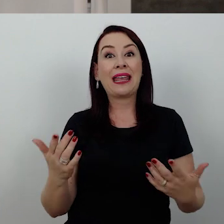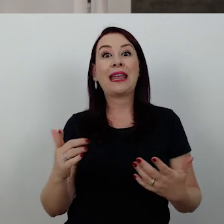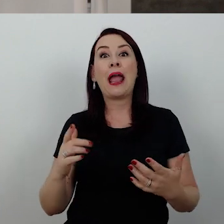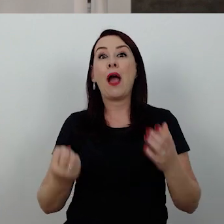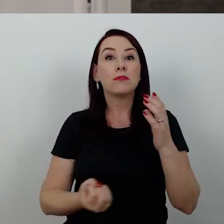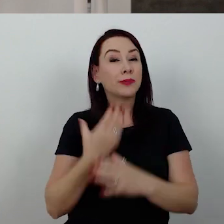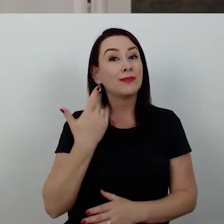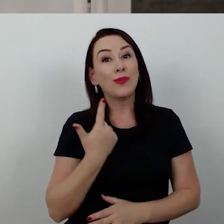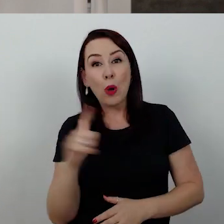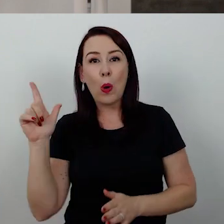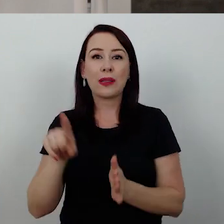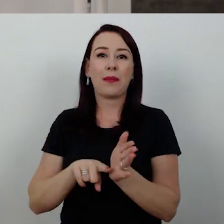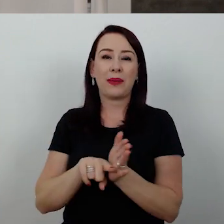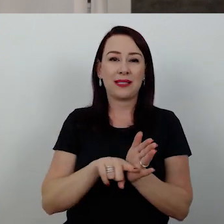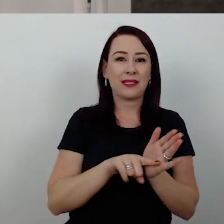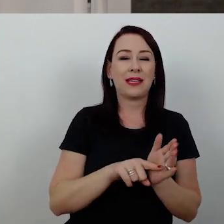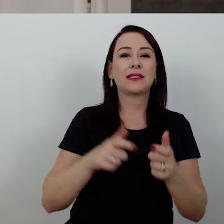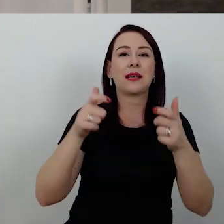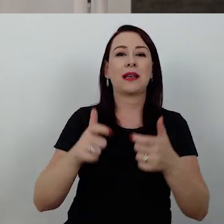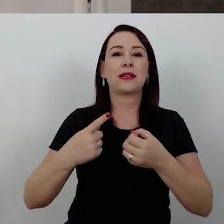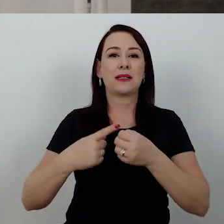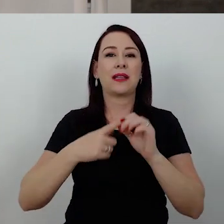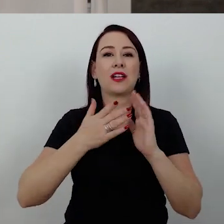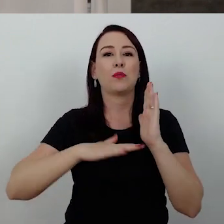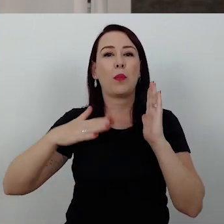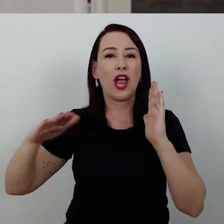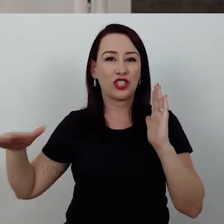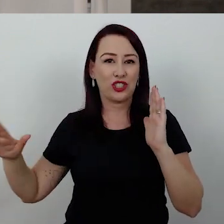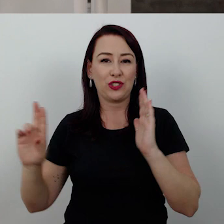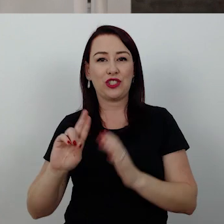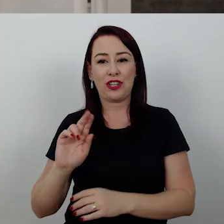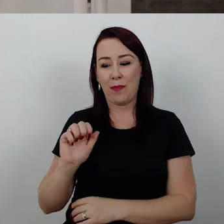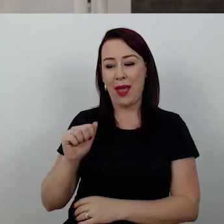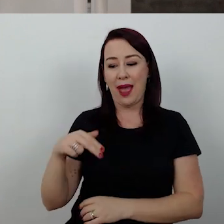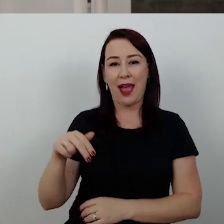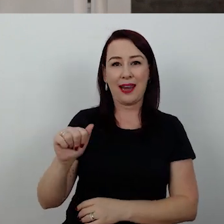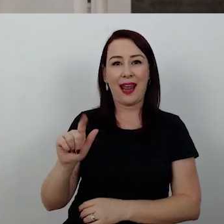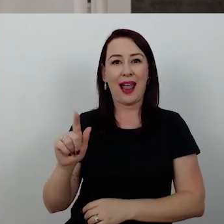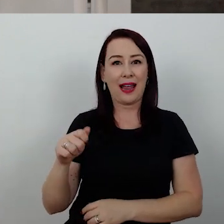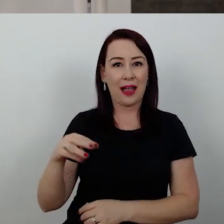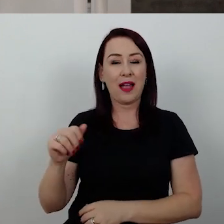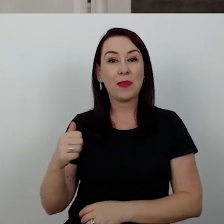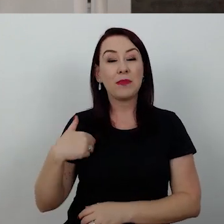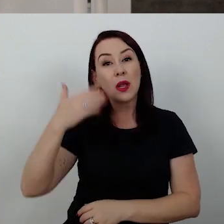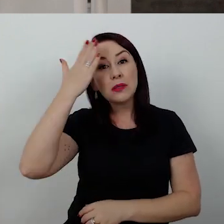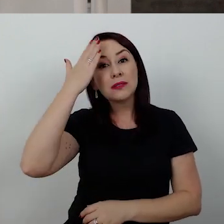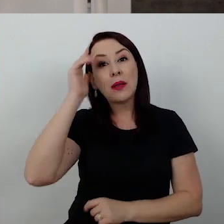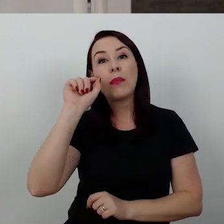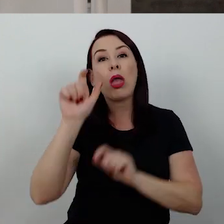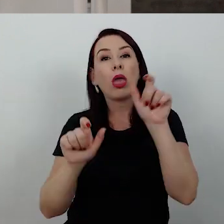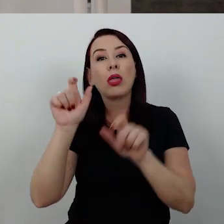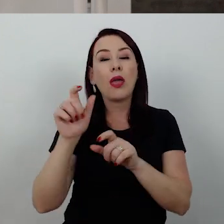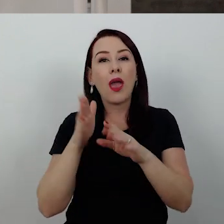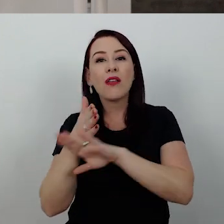outra pesquisa, num outro projeto que a Contato tem, lá em Brumadinho, o Projeto Anagama, e fazer uma pesquisa também de consumo de arte e